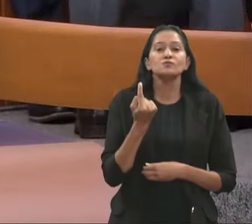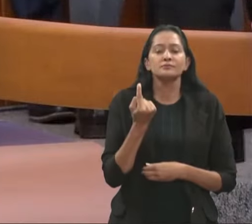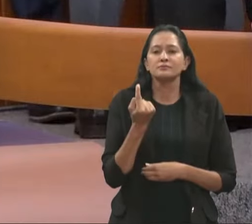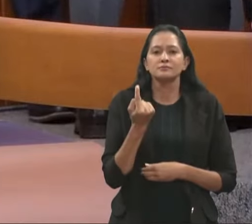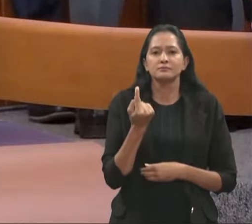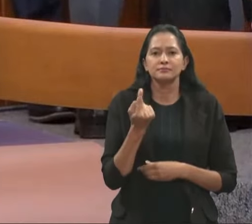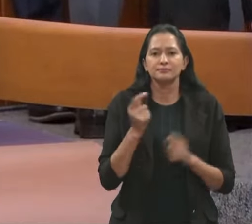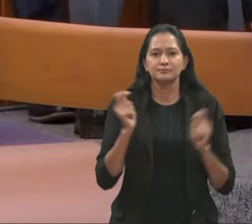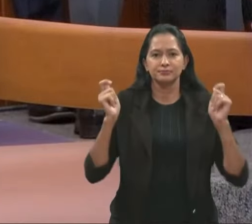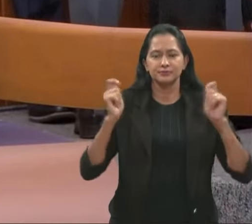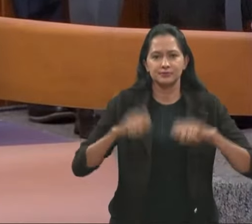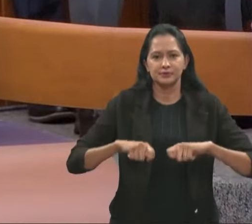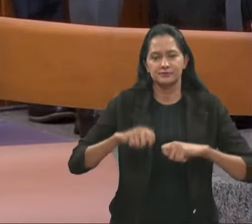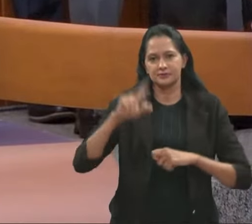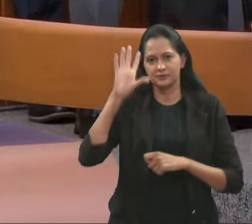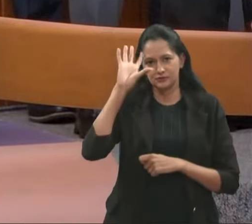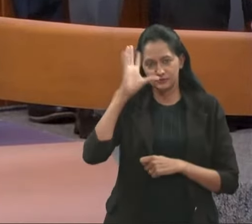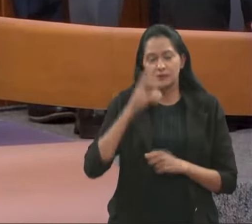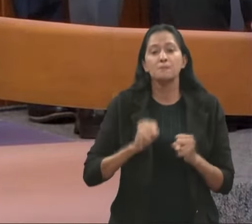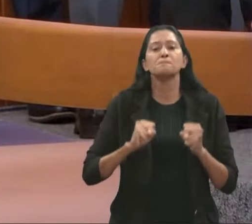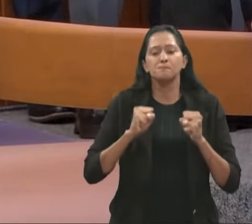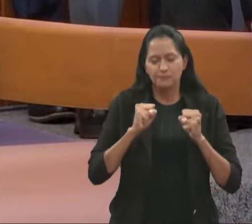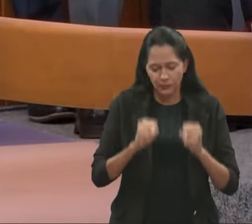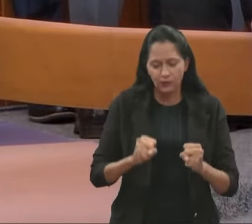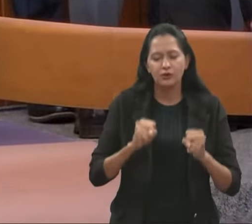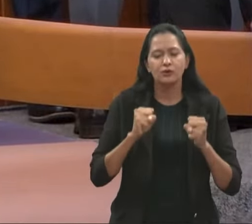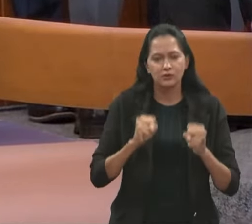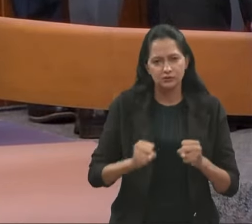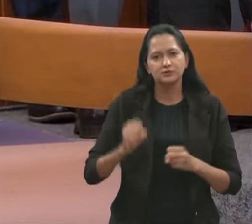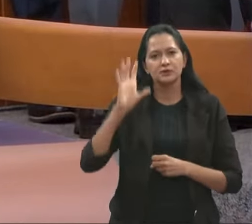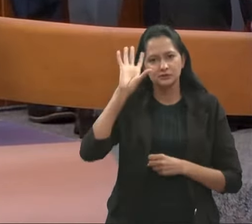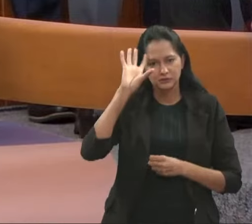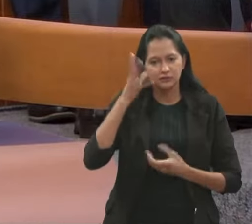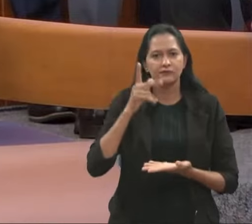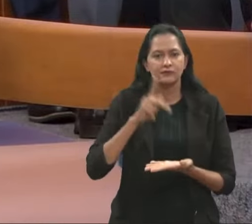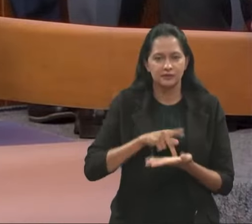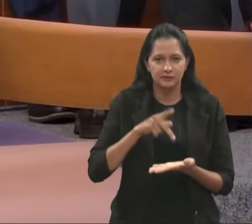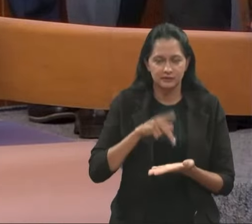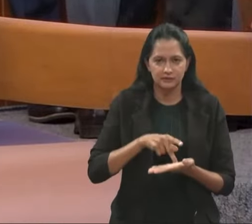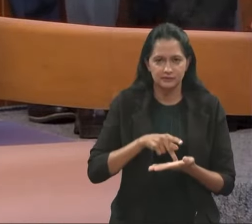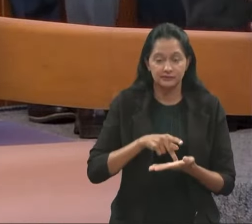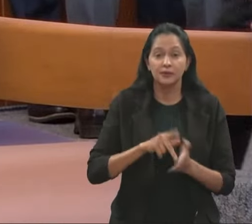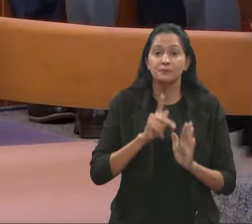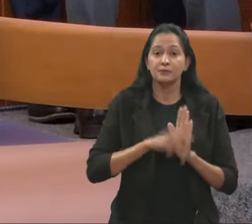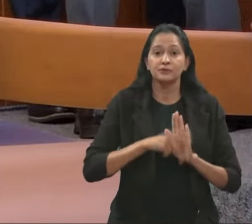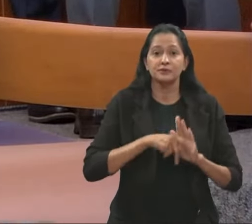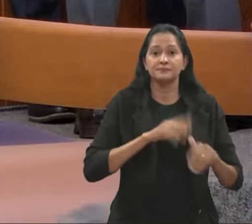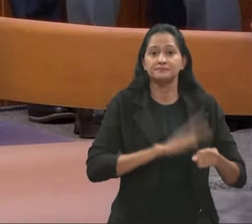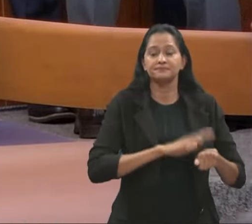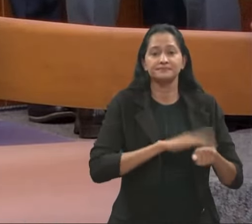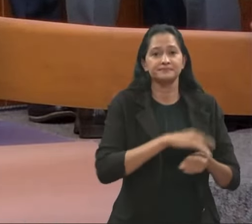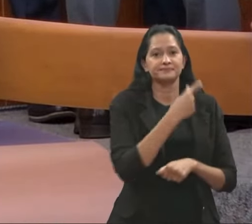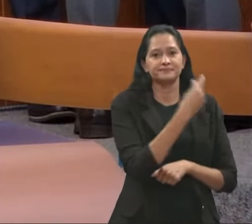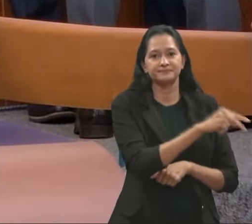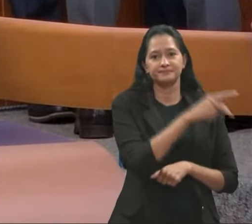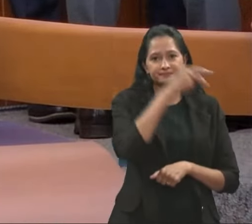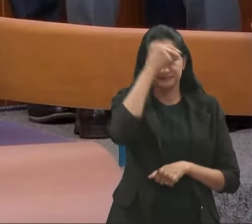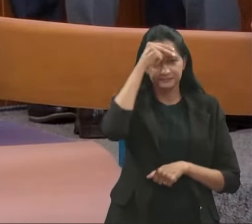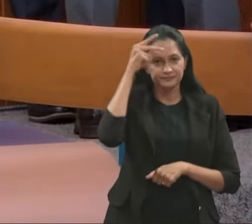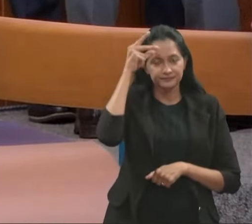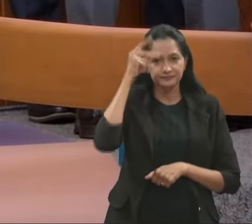aí com vocês, que tem como resolver isso de verdade, o projeto tem que vir do executivo. Se